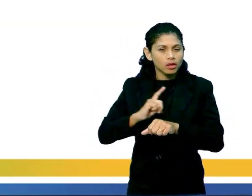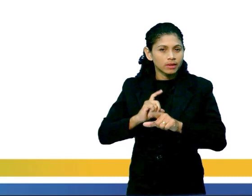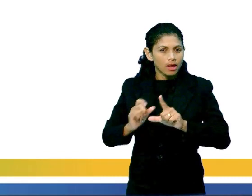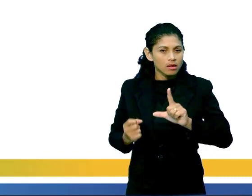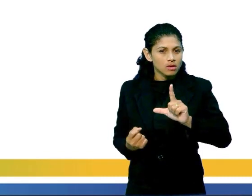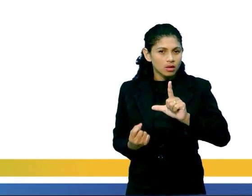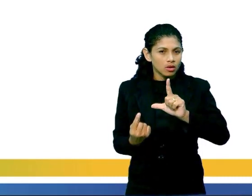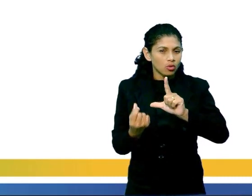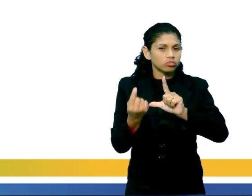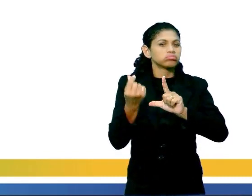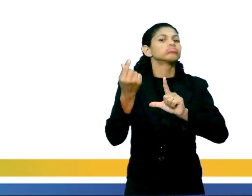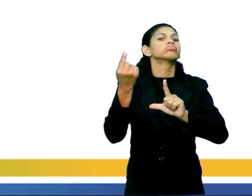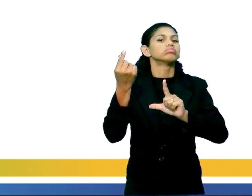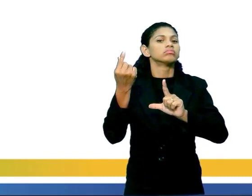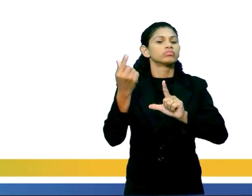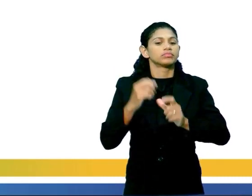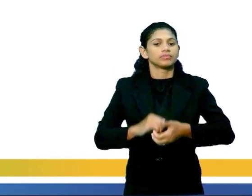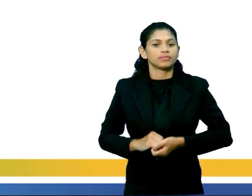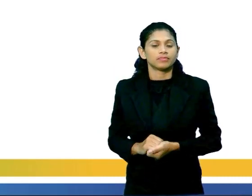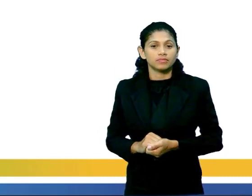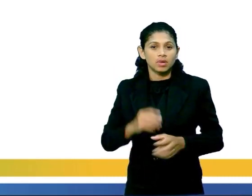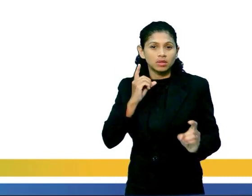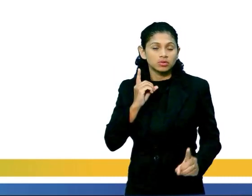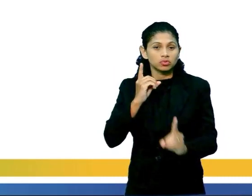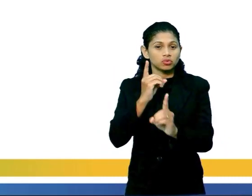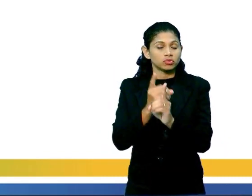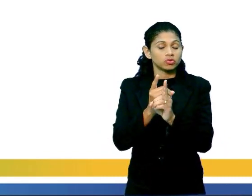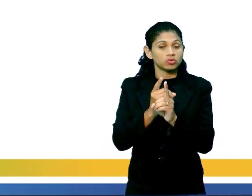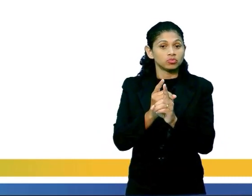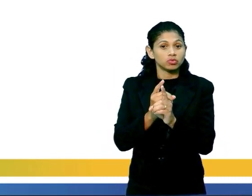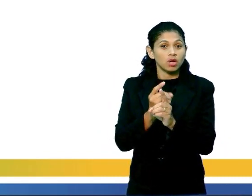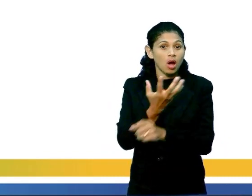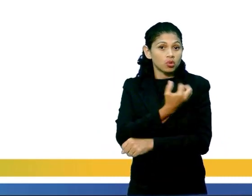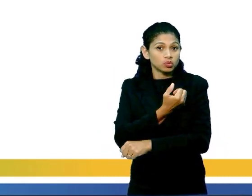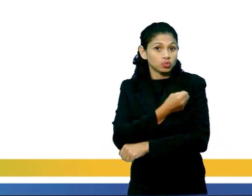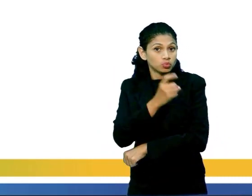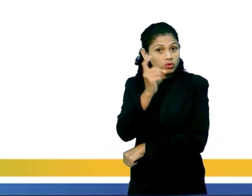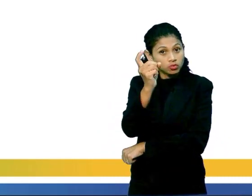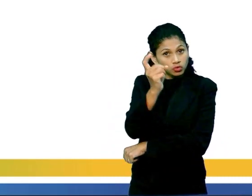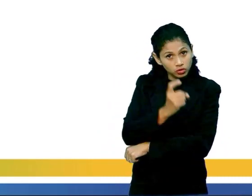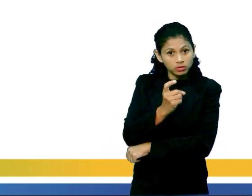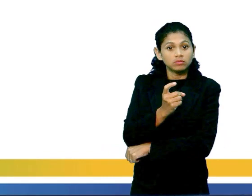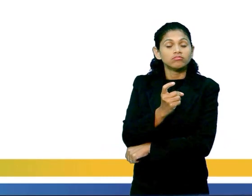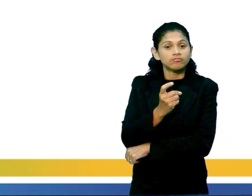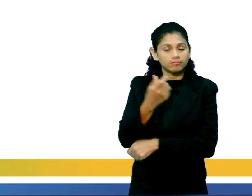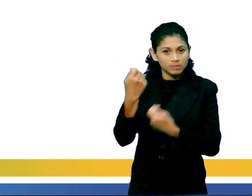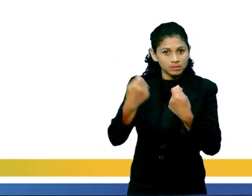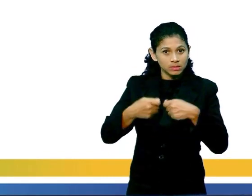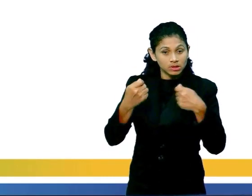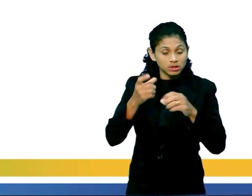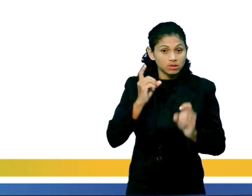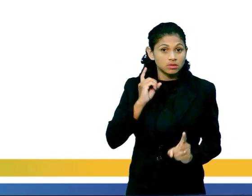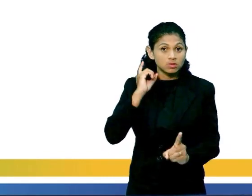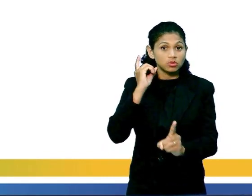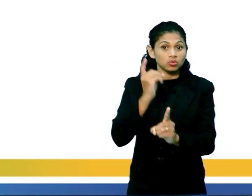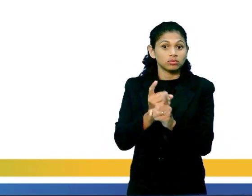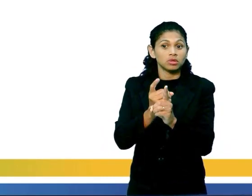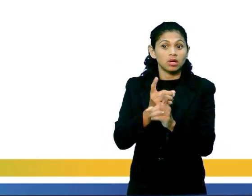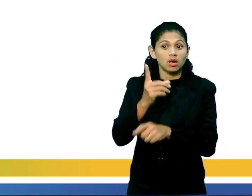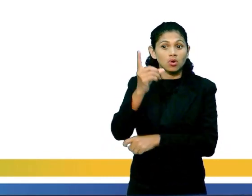Para encontrar o valor de x que maximiza o lucro, é necessário encontrar o valor do